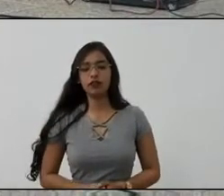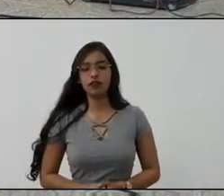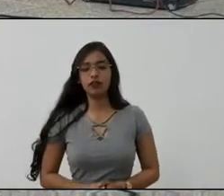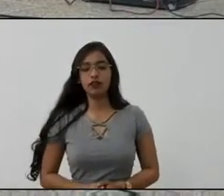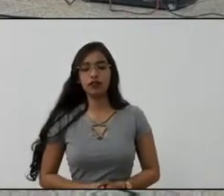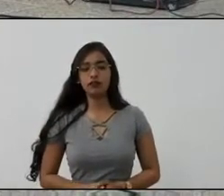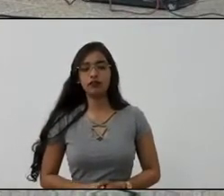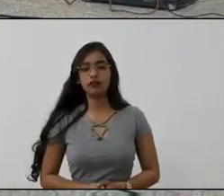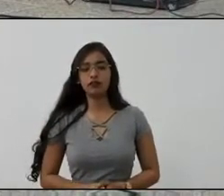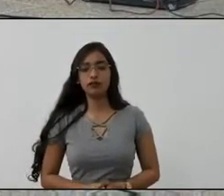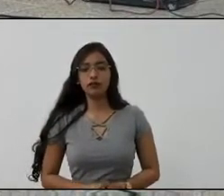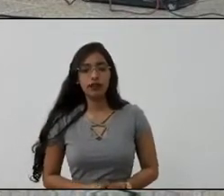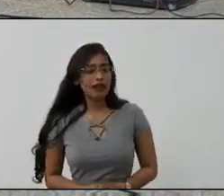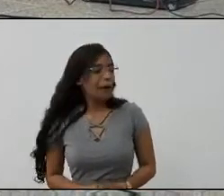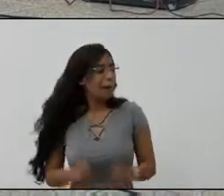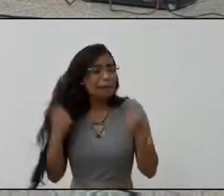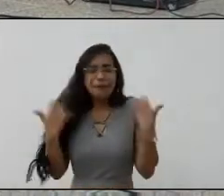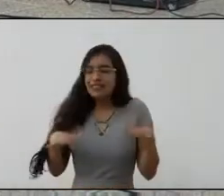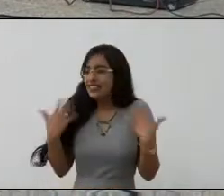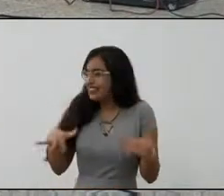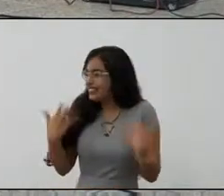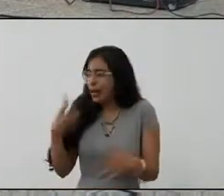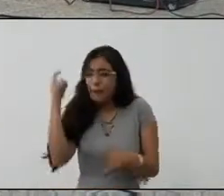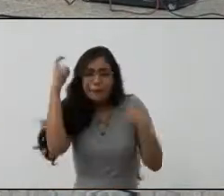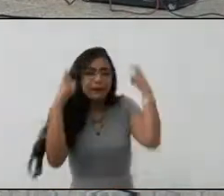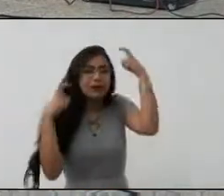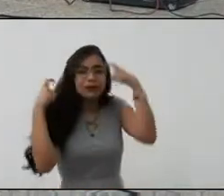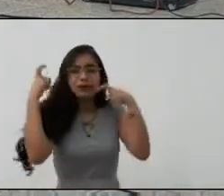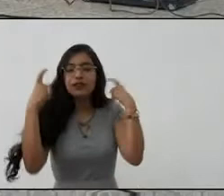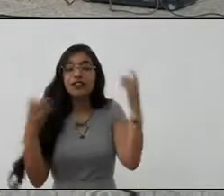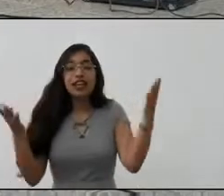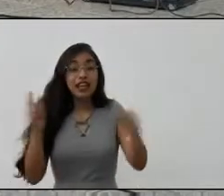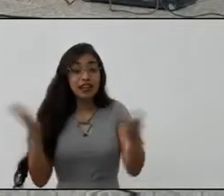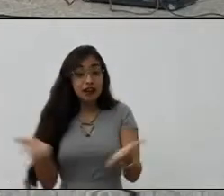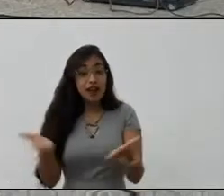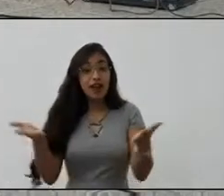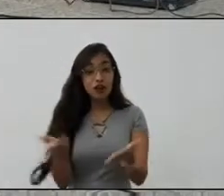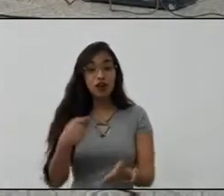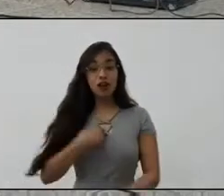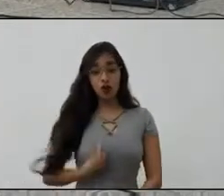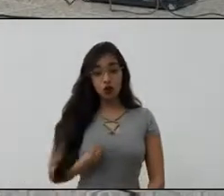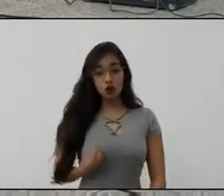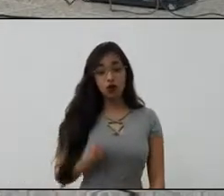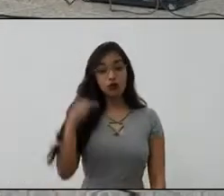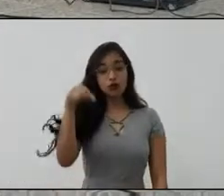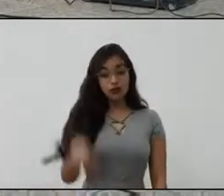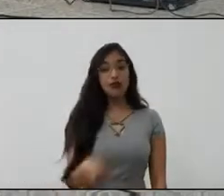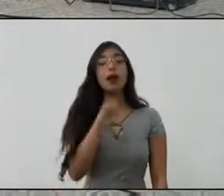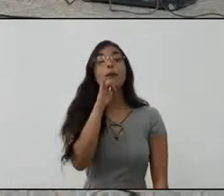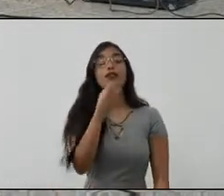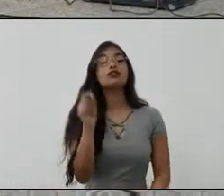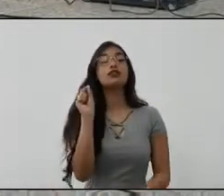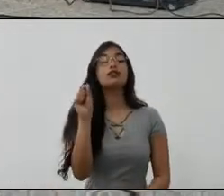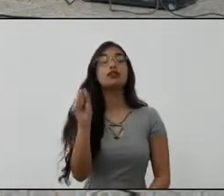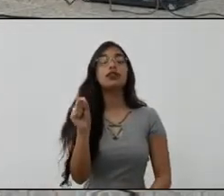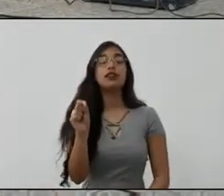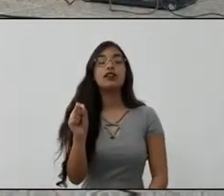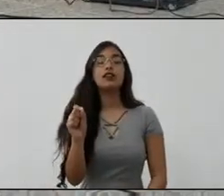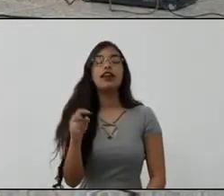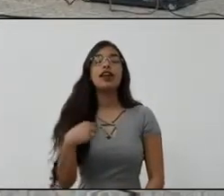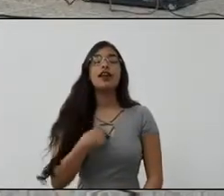estarrecidas, em polvorosa, eu diria assim. E agora eu estou aqui para dizer para vocês que eu quero falar de